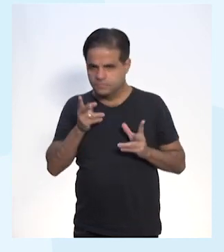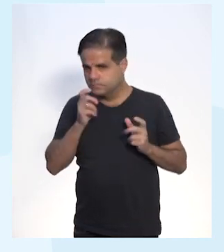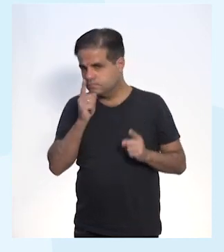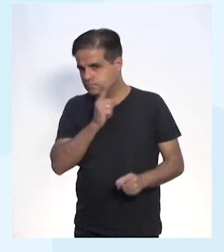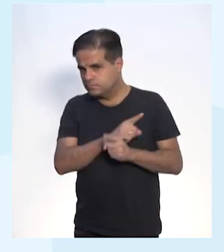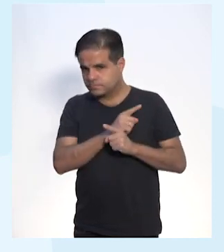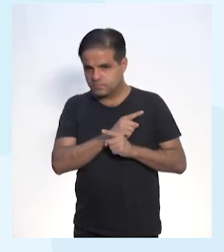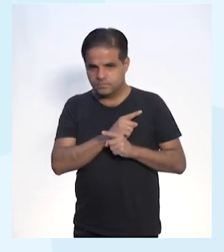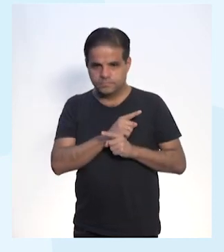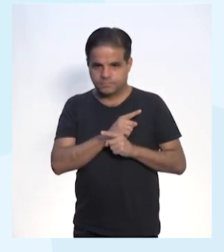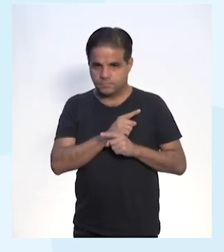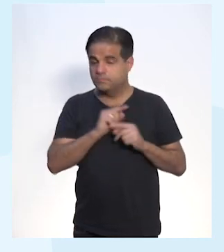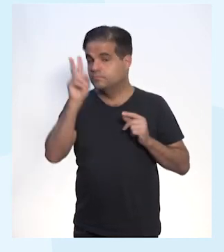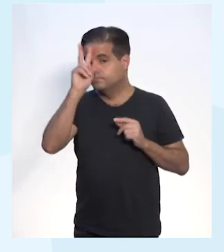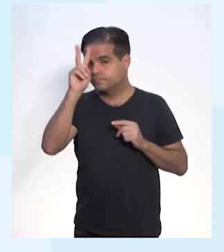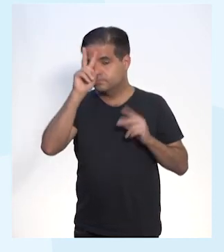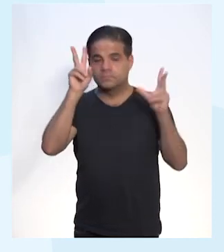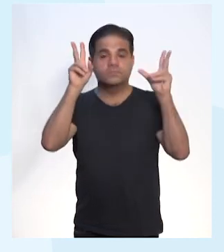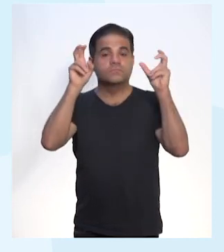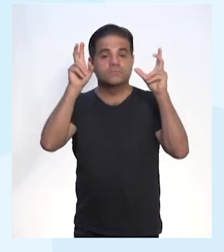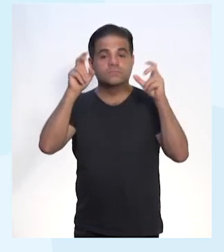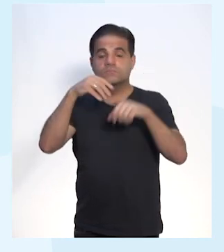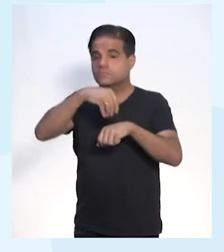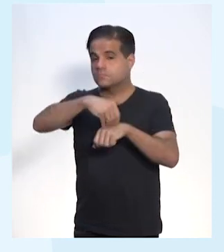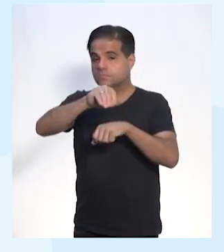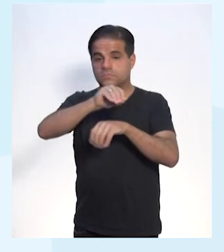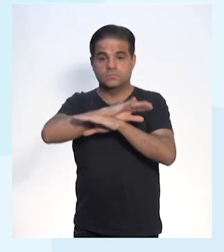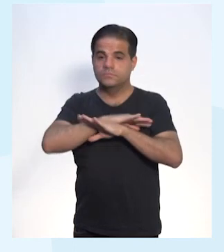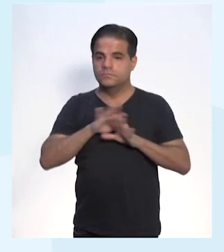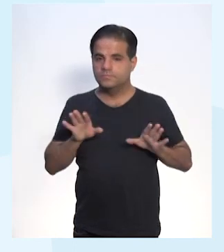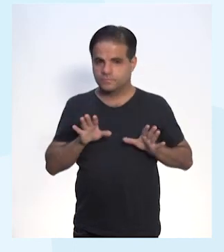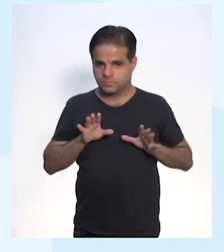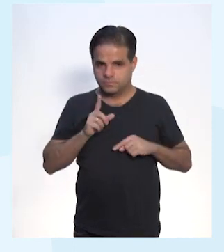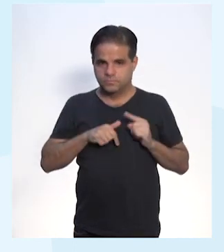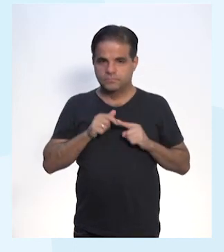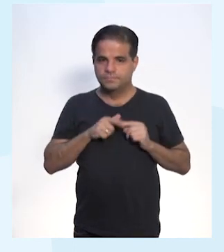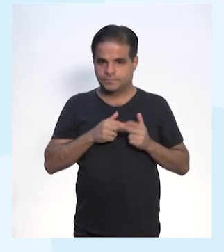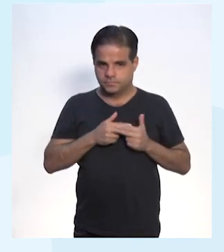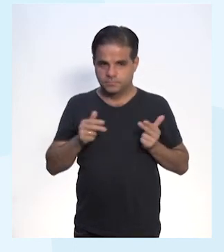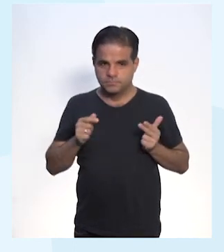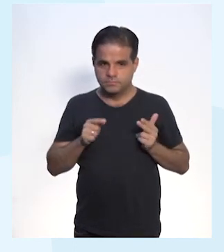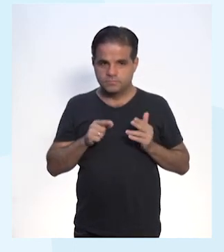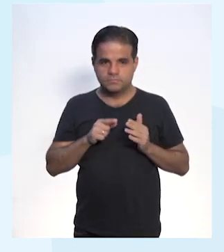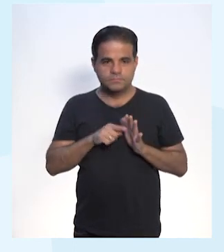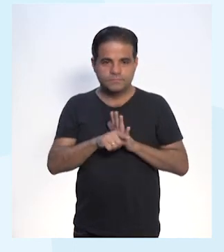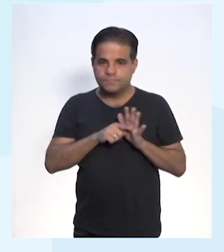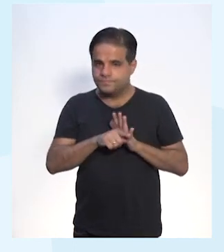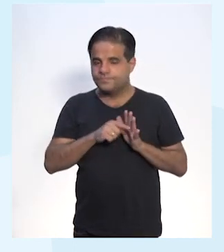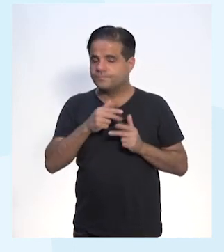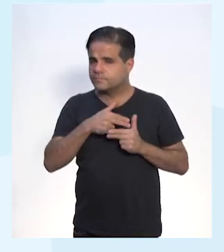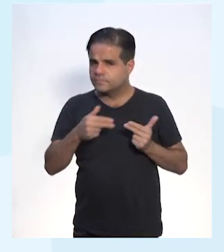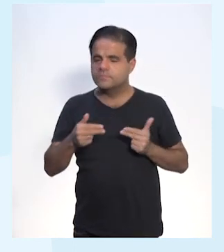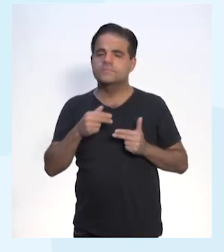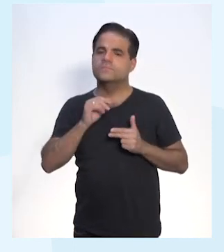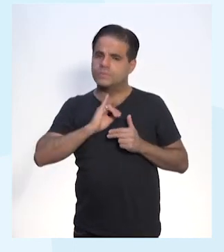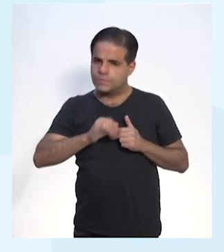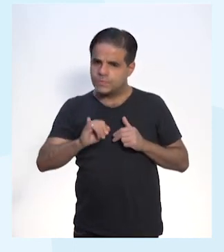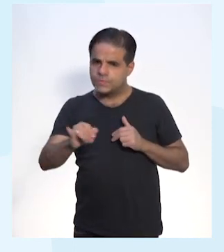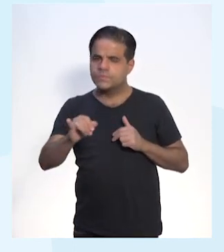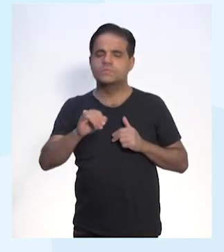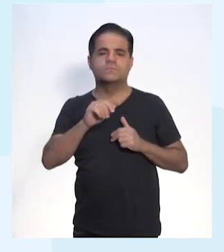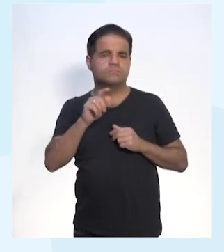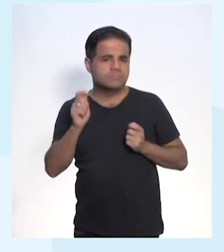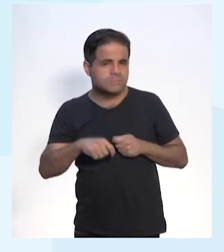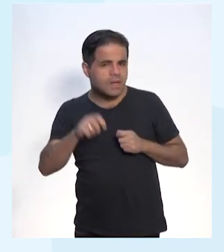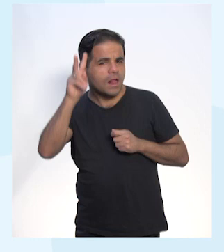girassol, acho que sim, mais mas fácil, aí eles podem ir procurando na internet, né? Mas a gente faria esse momento aí uma leitura mais minuciosa